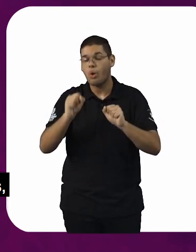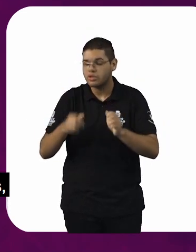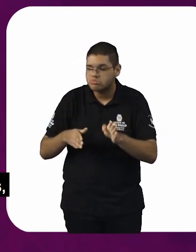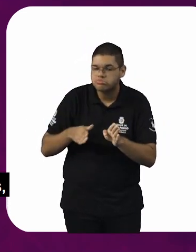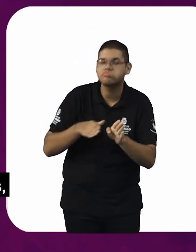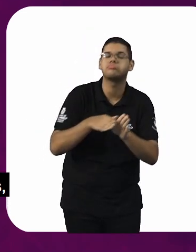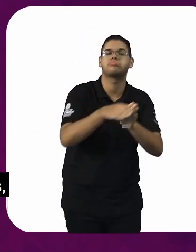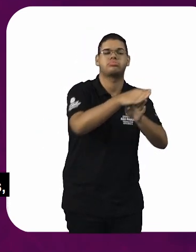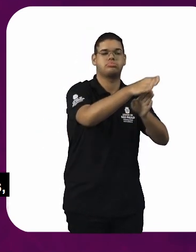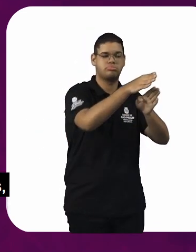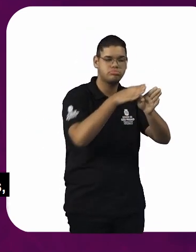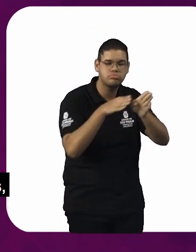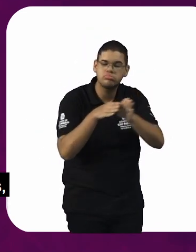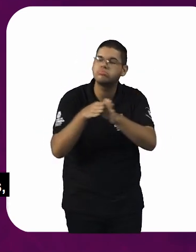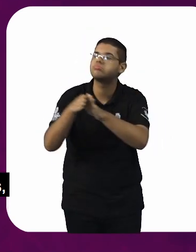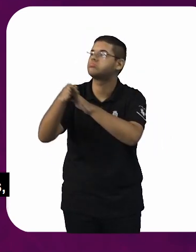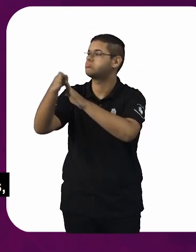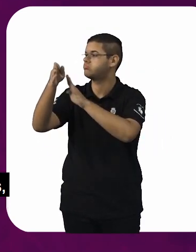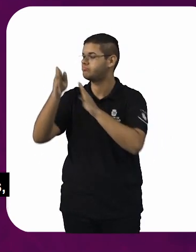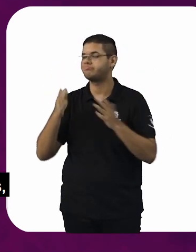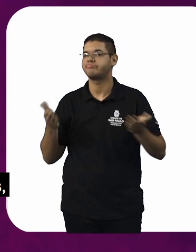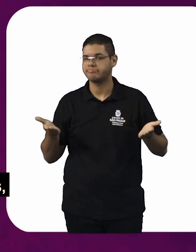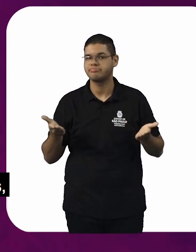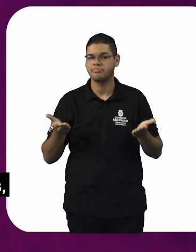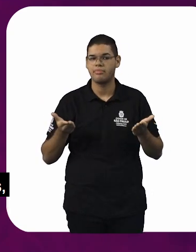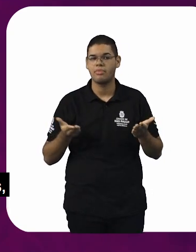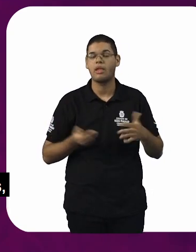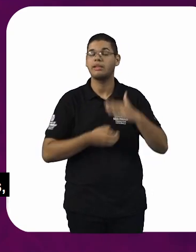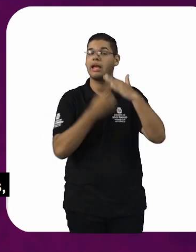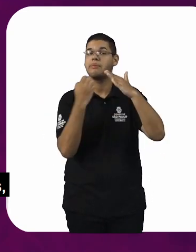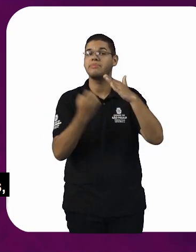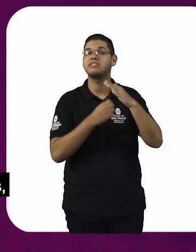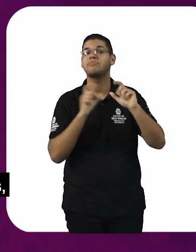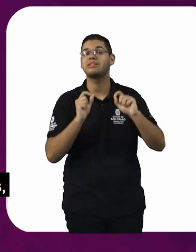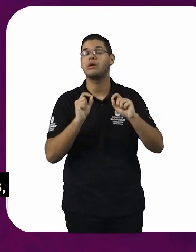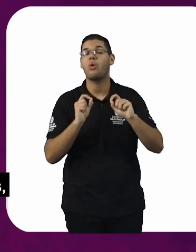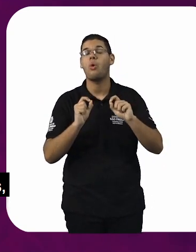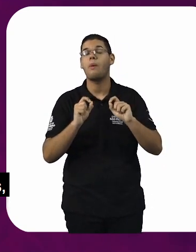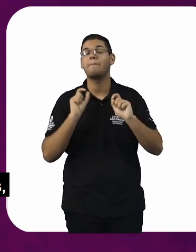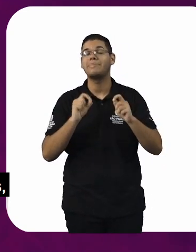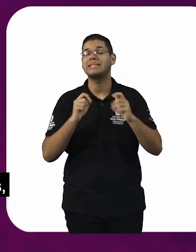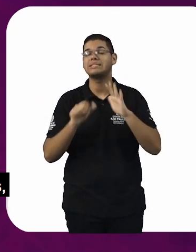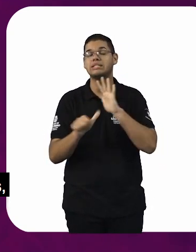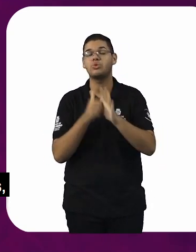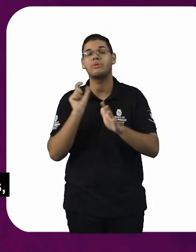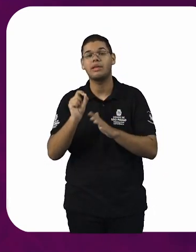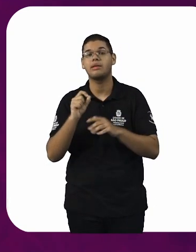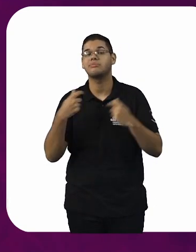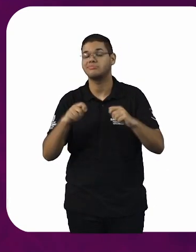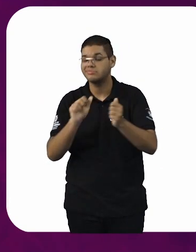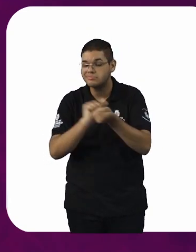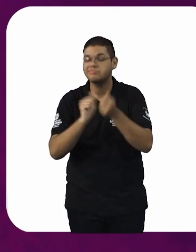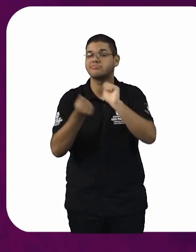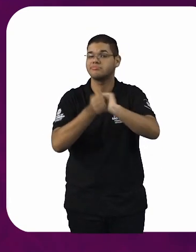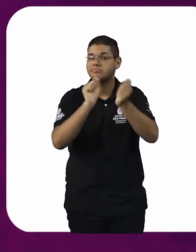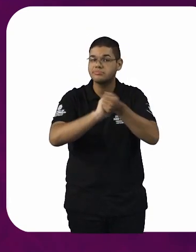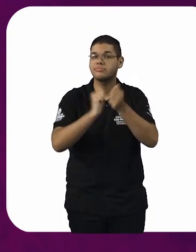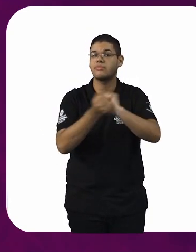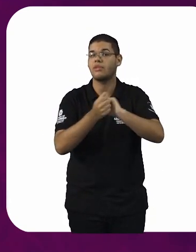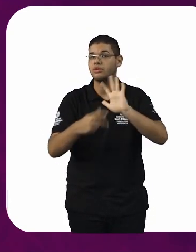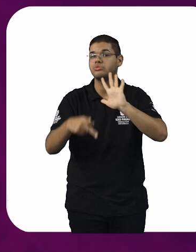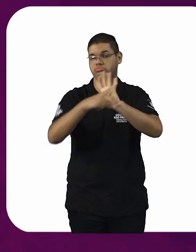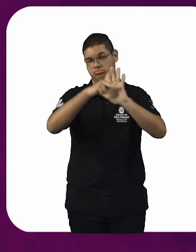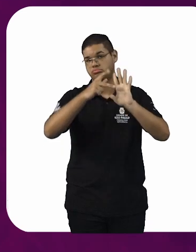práticas, né, de compliance, quando a gente diz que as empresas têm que, em primeiro lugar, se adequar às legislações vigentes. Em